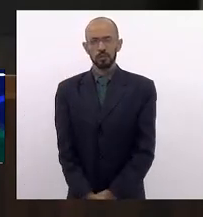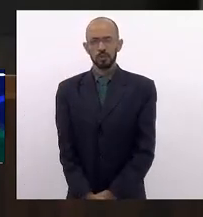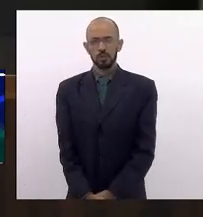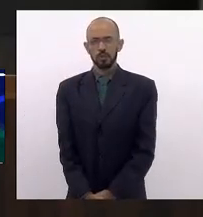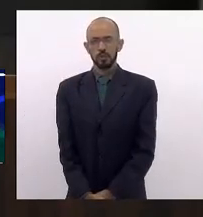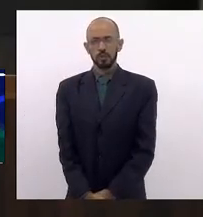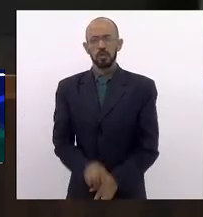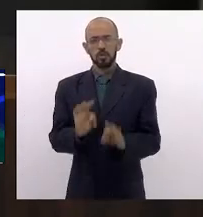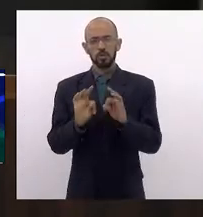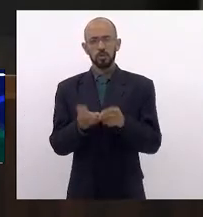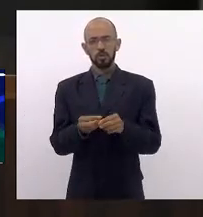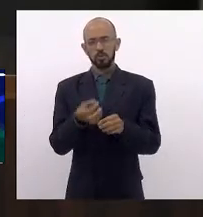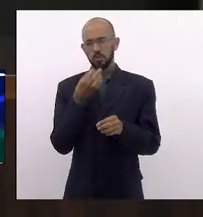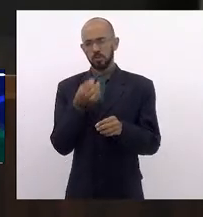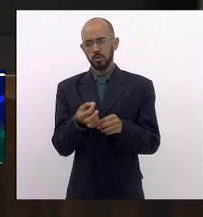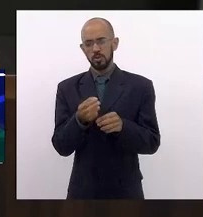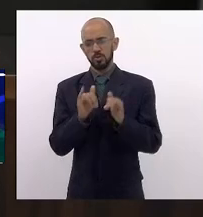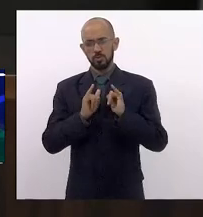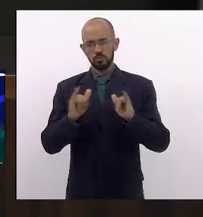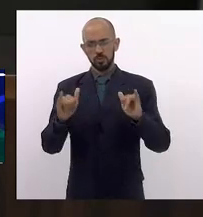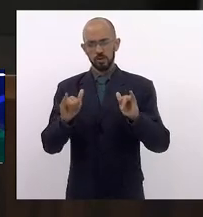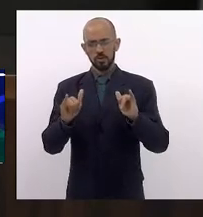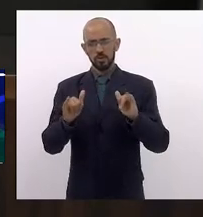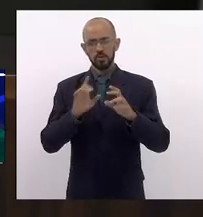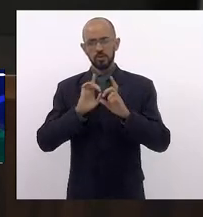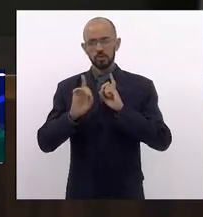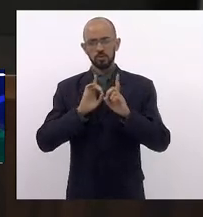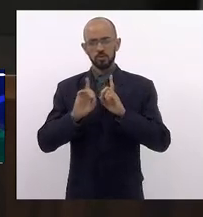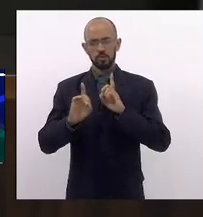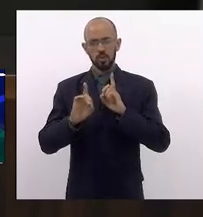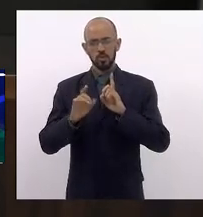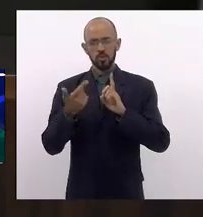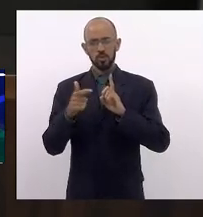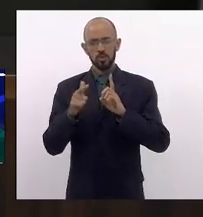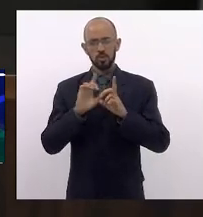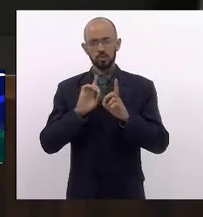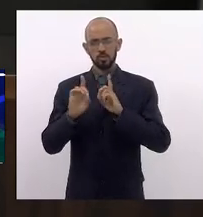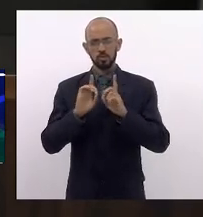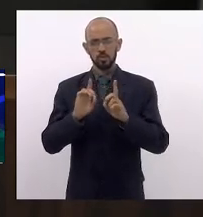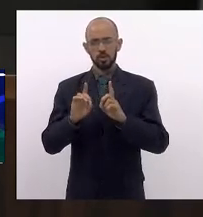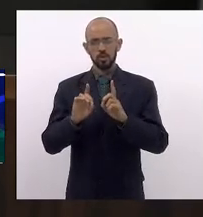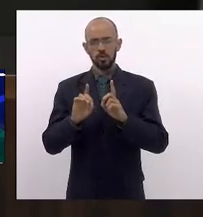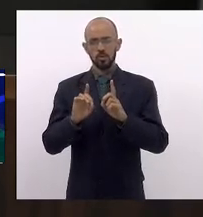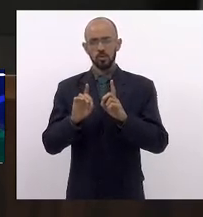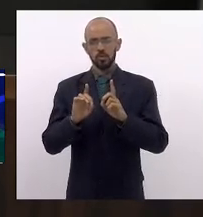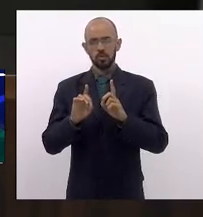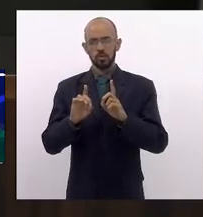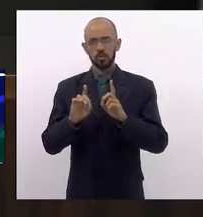e os pareceres emitidos a excursão tá vendo que aqui é discutir encerrada a discussão